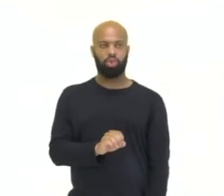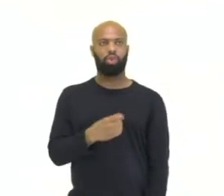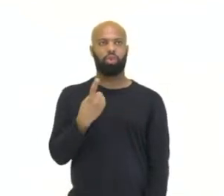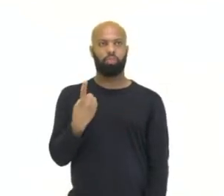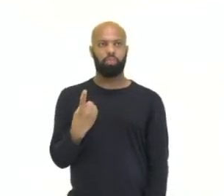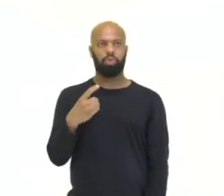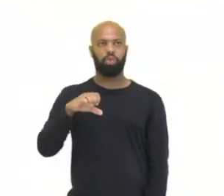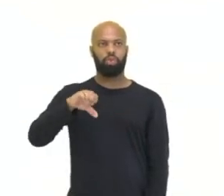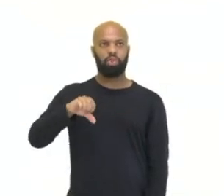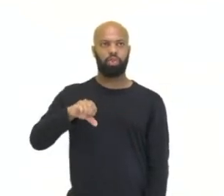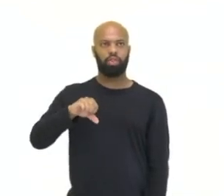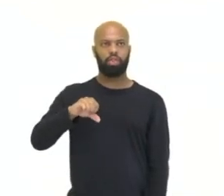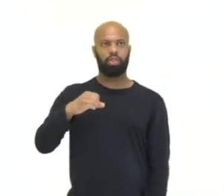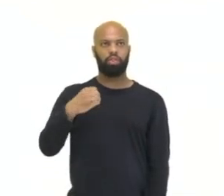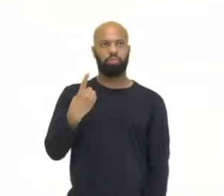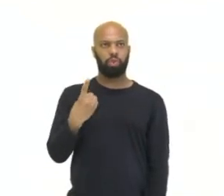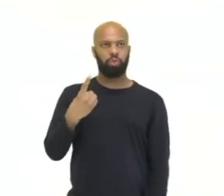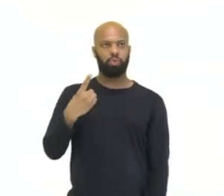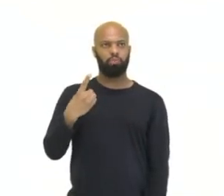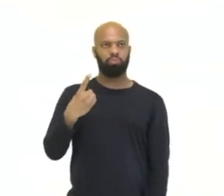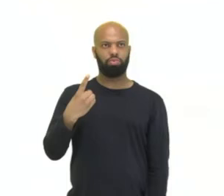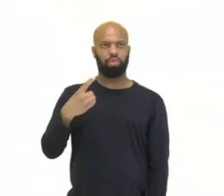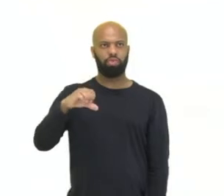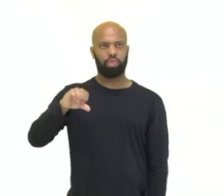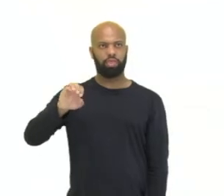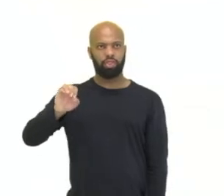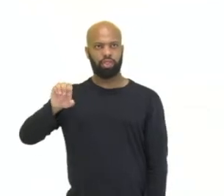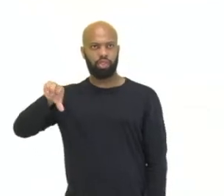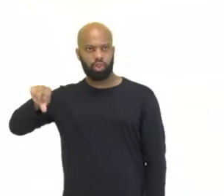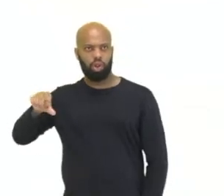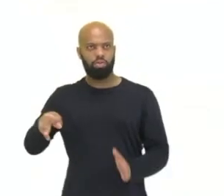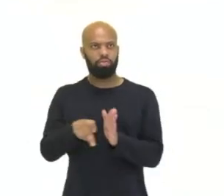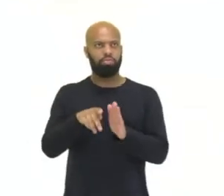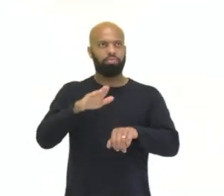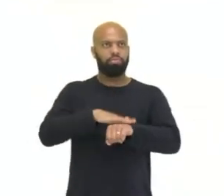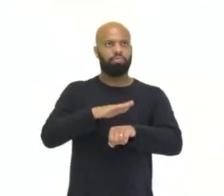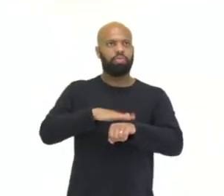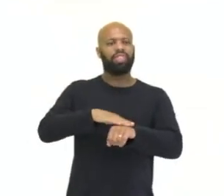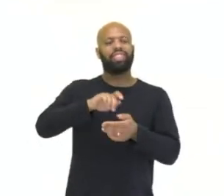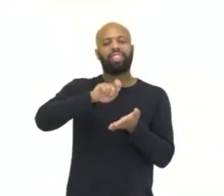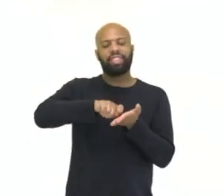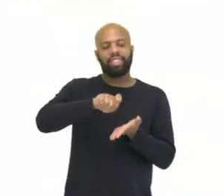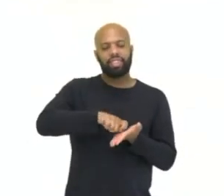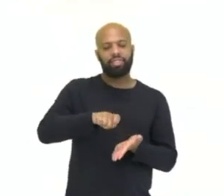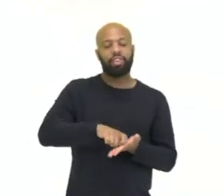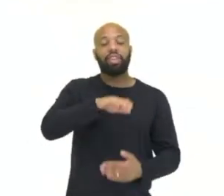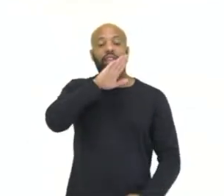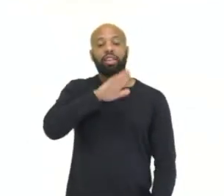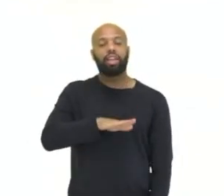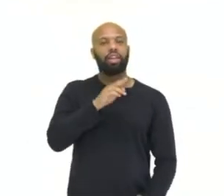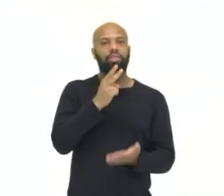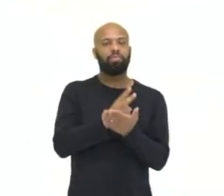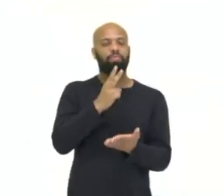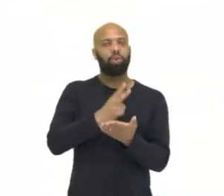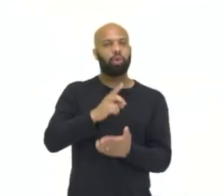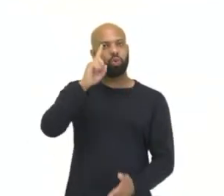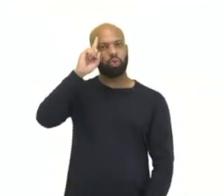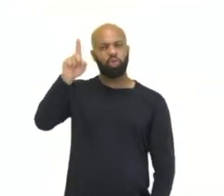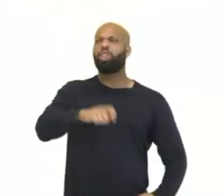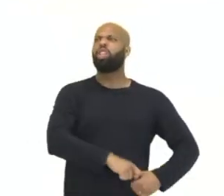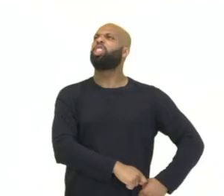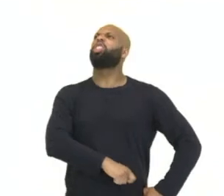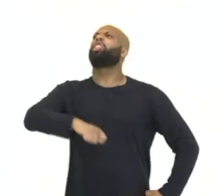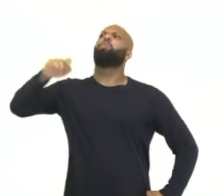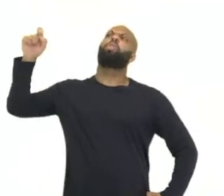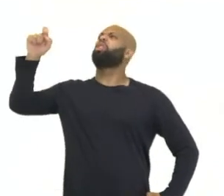música teria sido composta pelo imperador Dom Pedro I na tarde do mesmo dia do grito da independência,